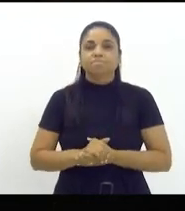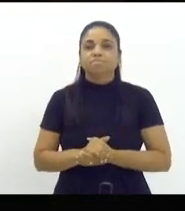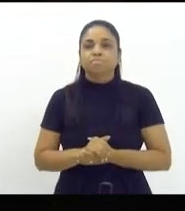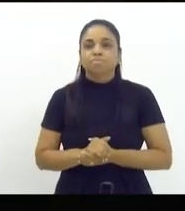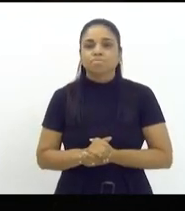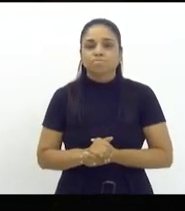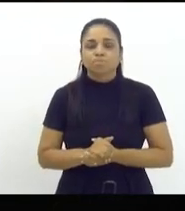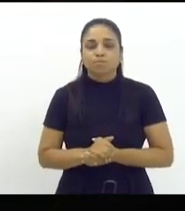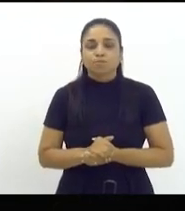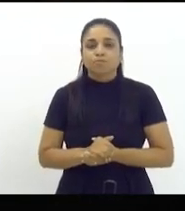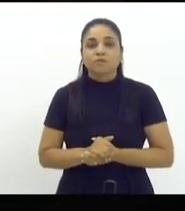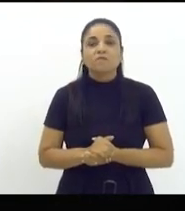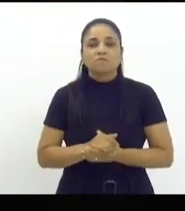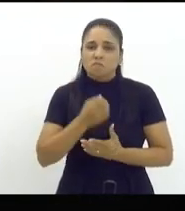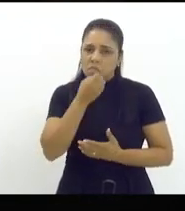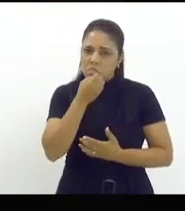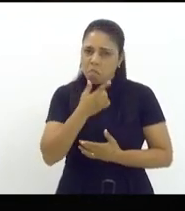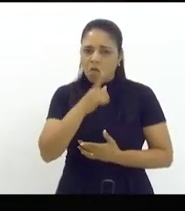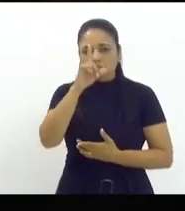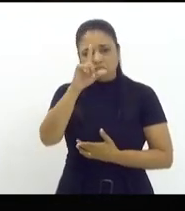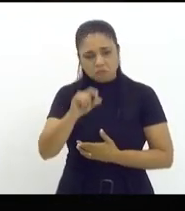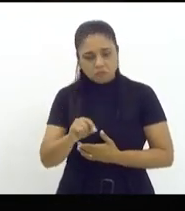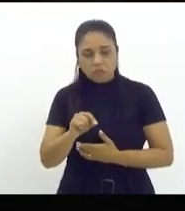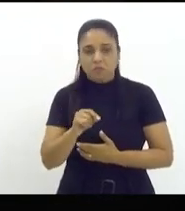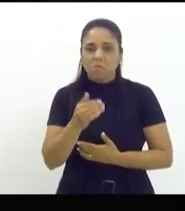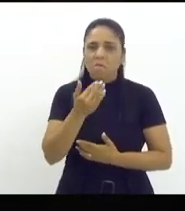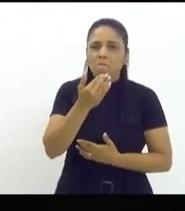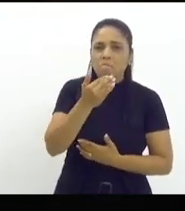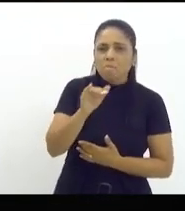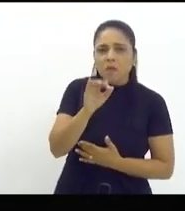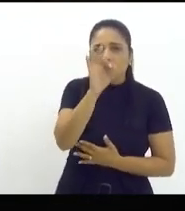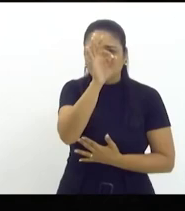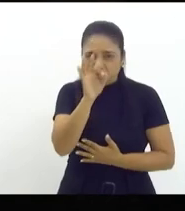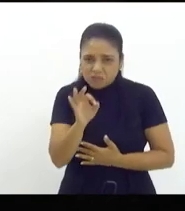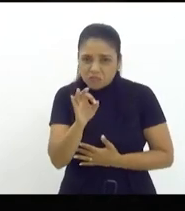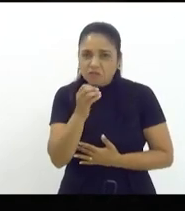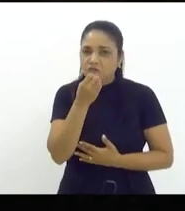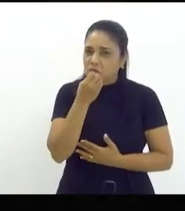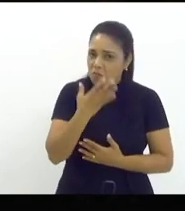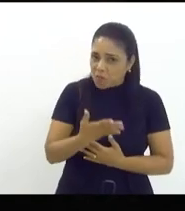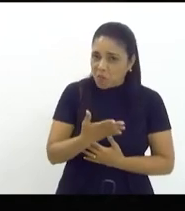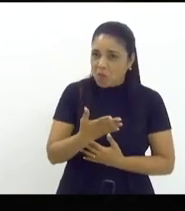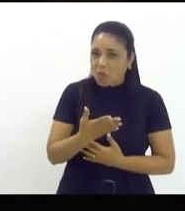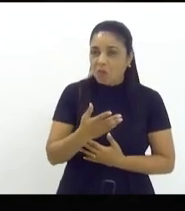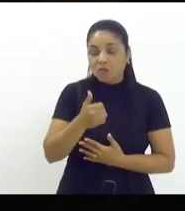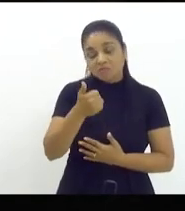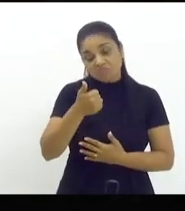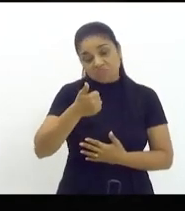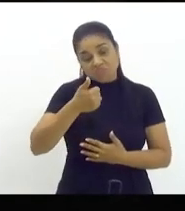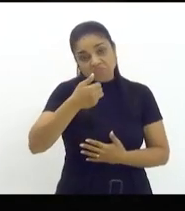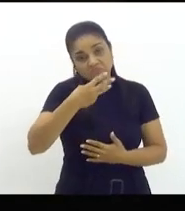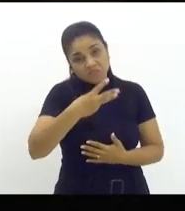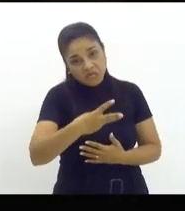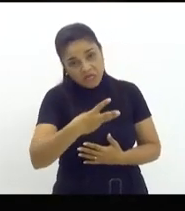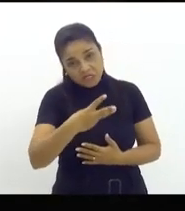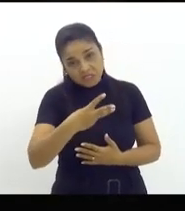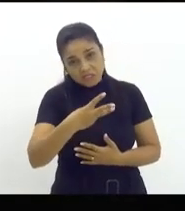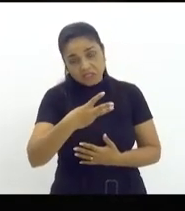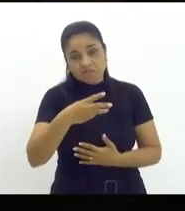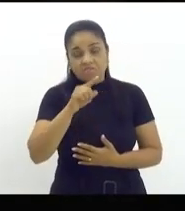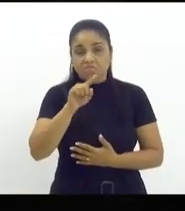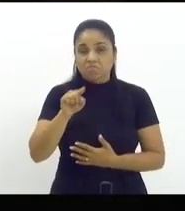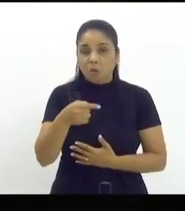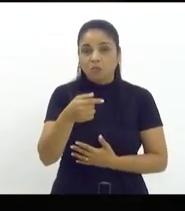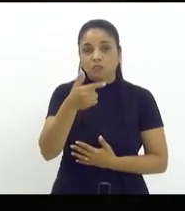bom ter reduzido meio por cento Saímos de 1375 de